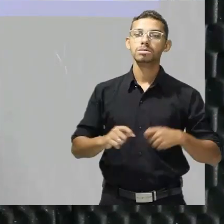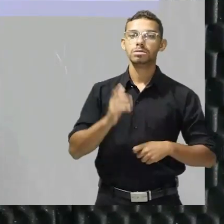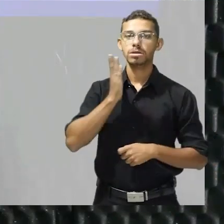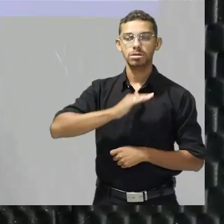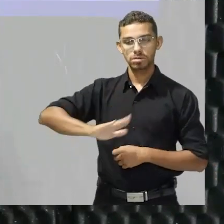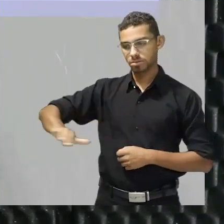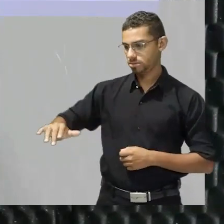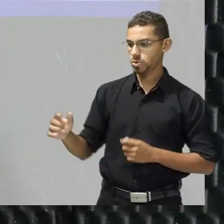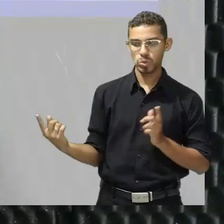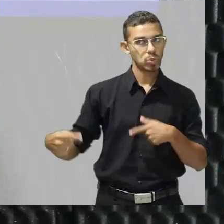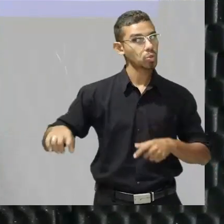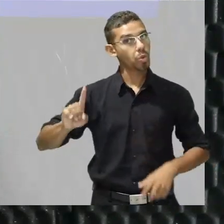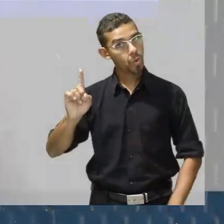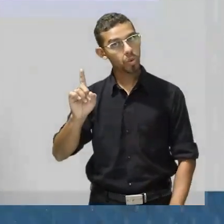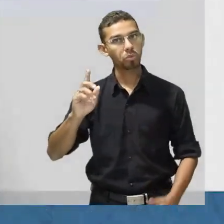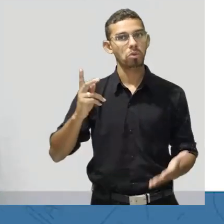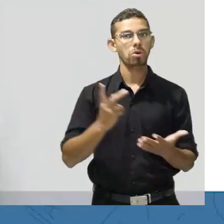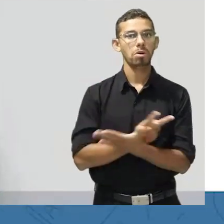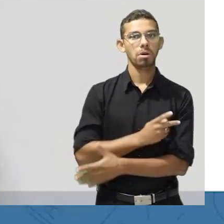tema